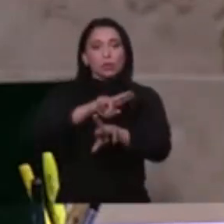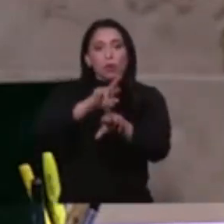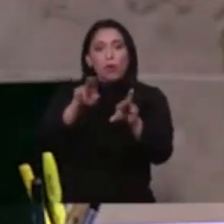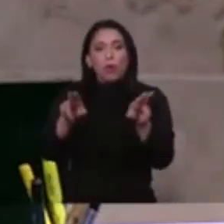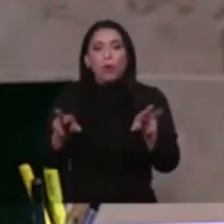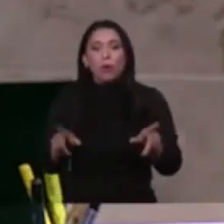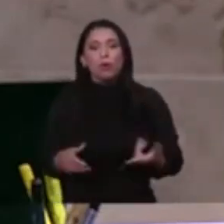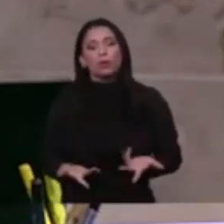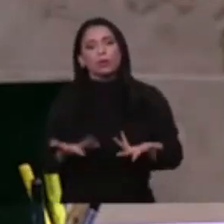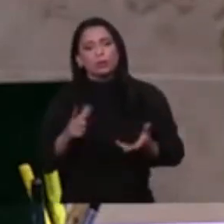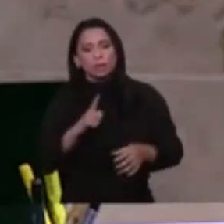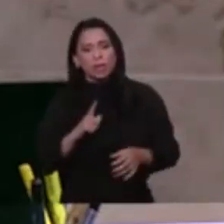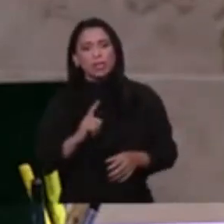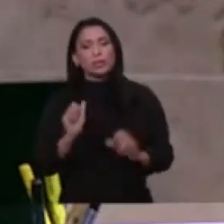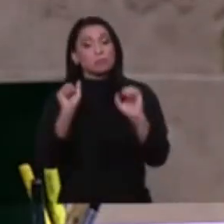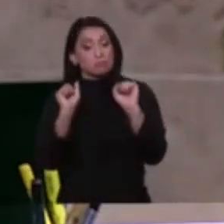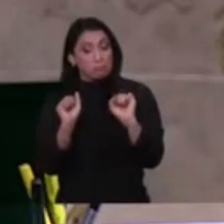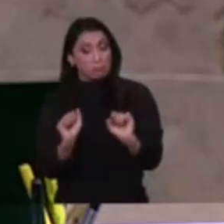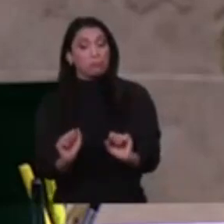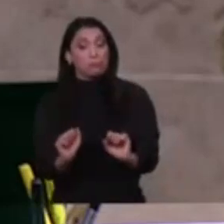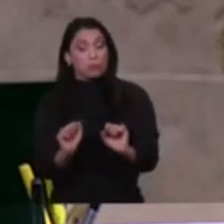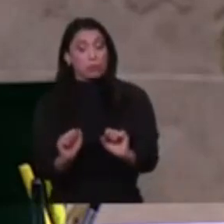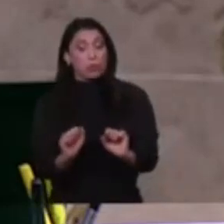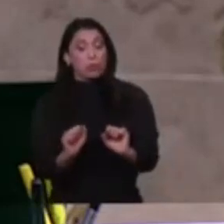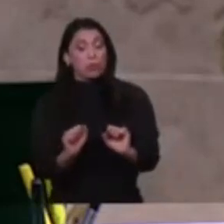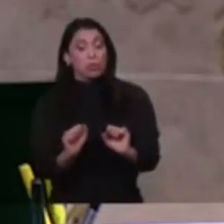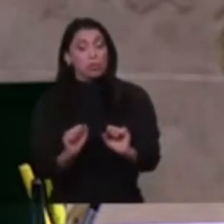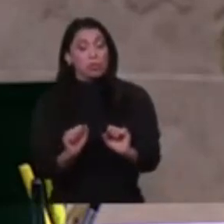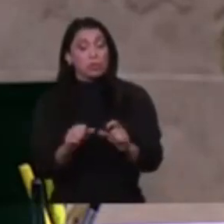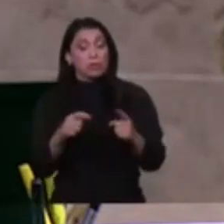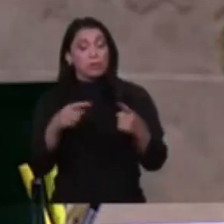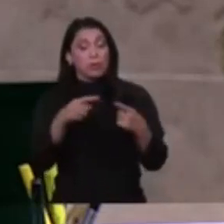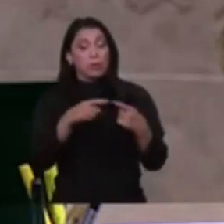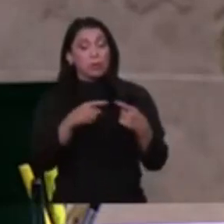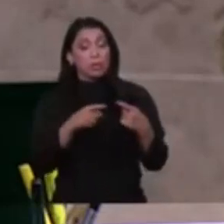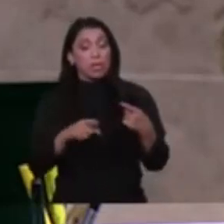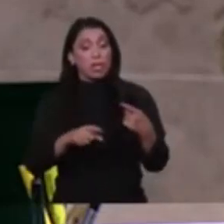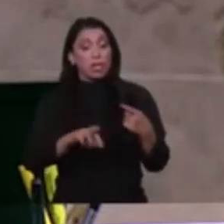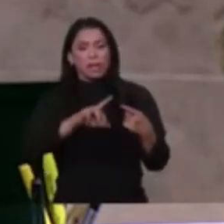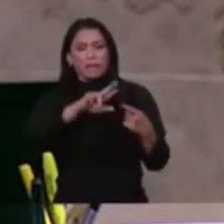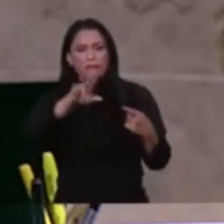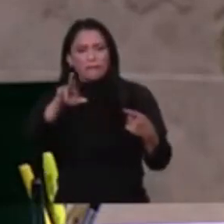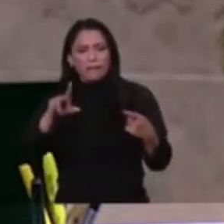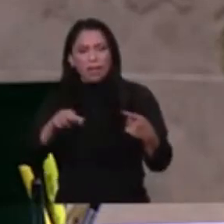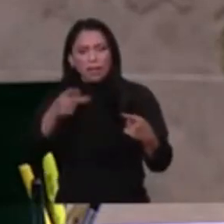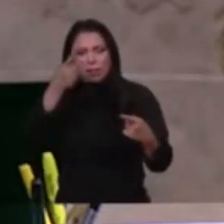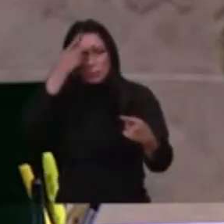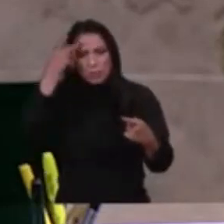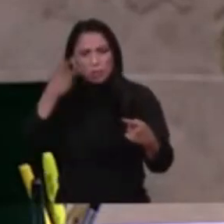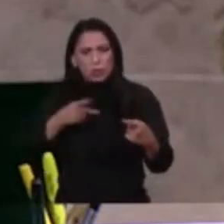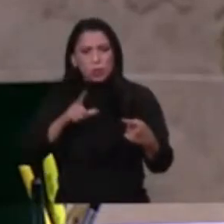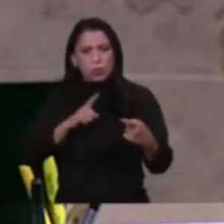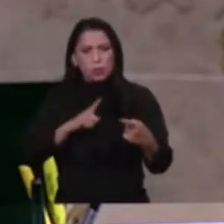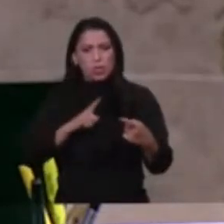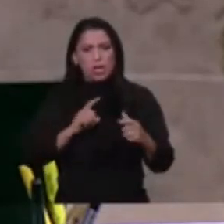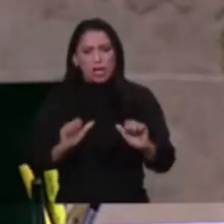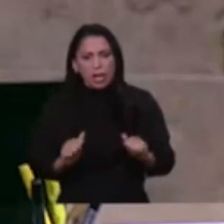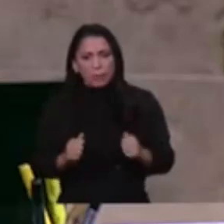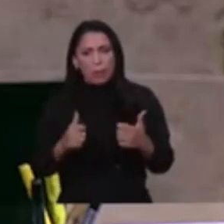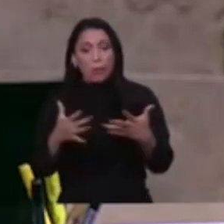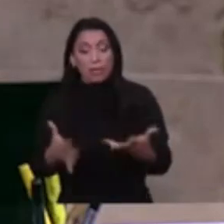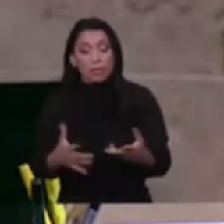é possível identificar a pluralidade de agentes traduzida na pluralidade de condutas,